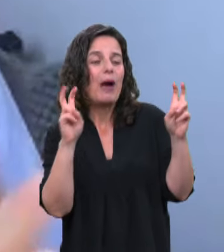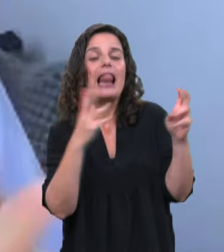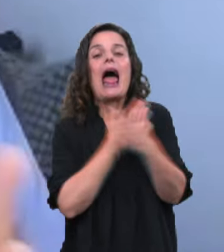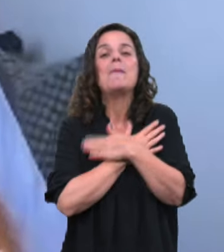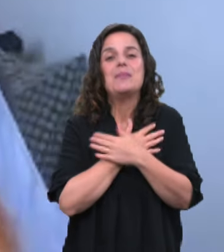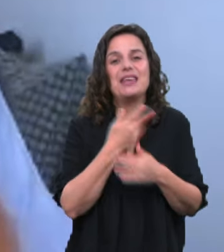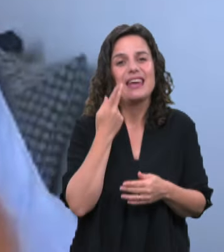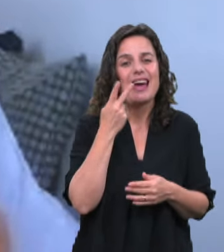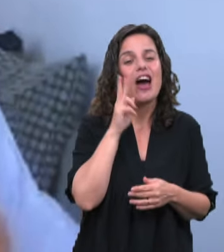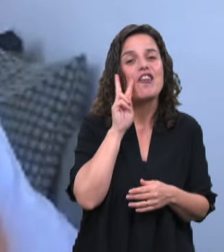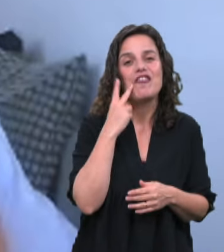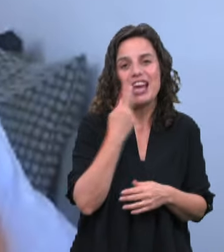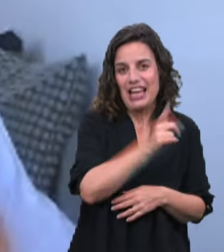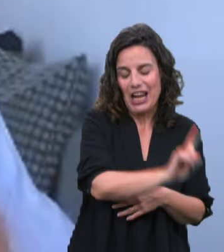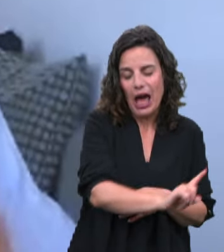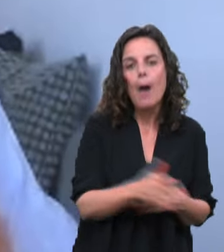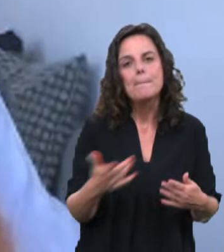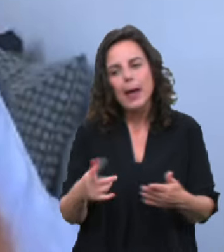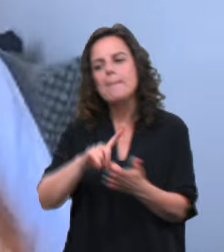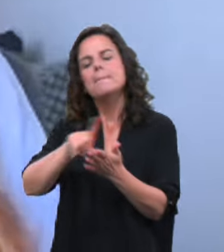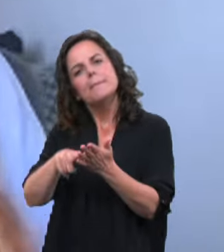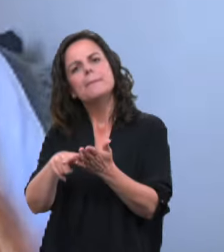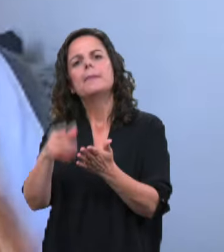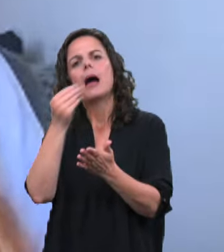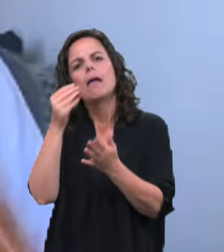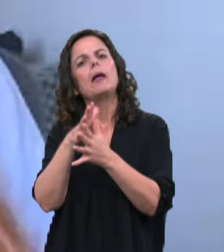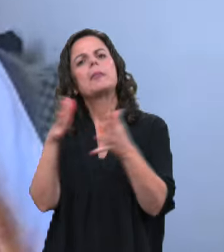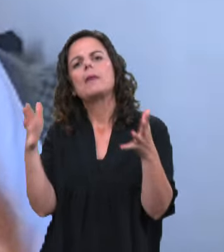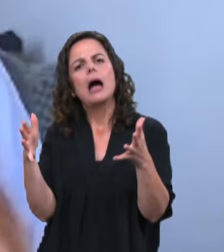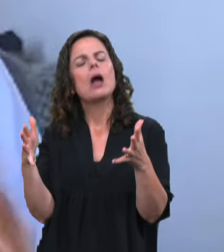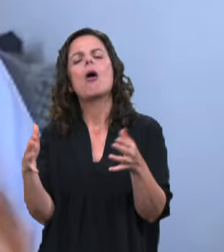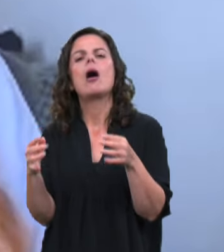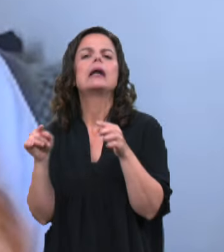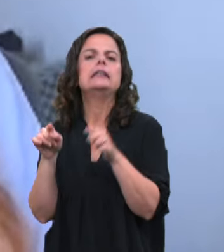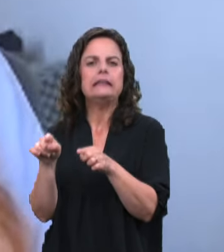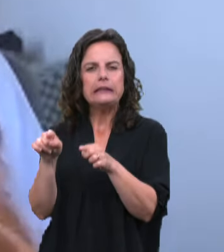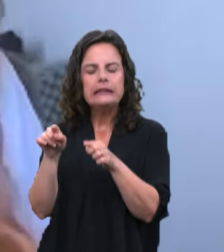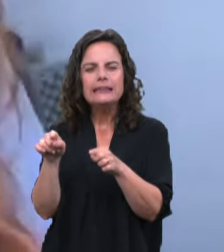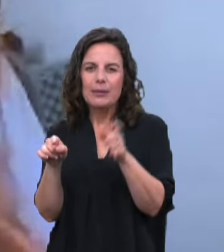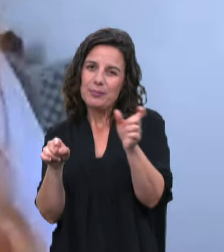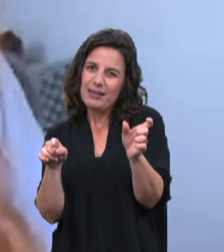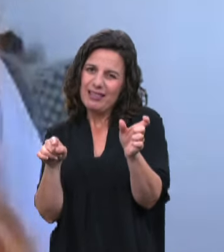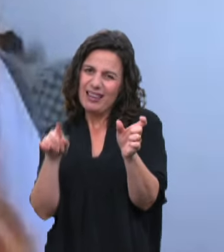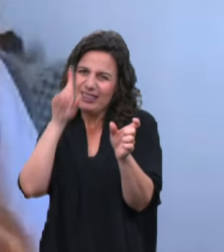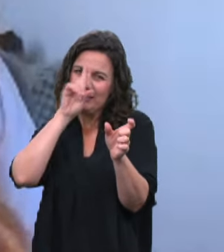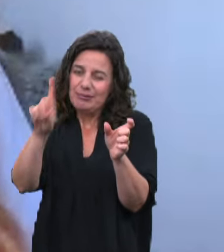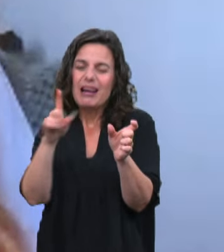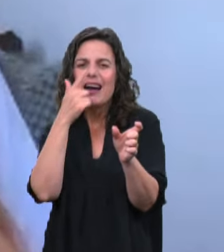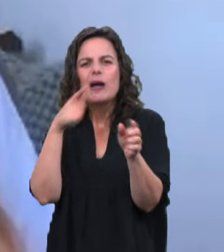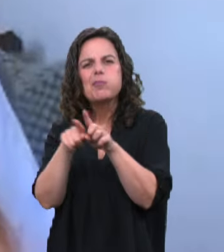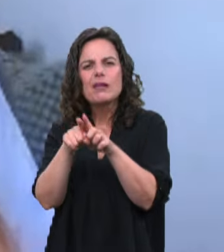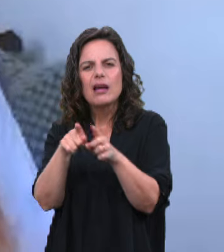os pratos alemães mais famosos são a schnitzel, que é parecido com um